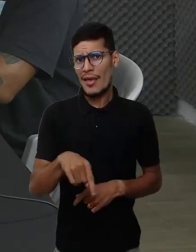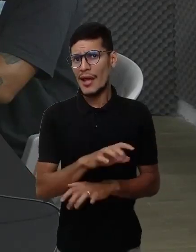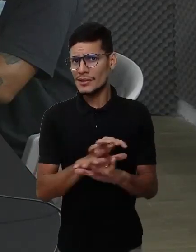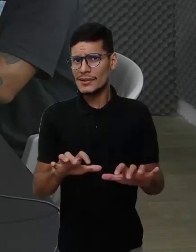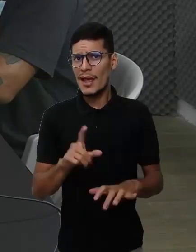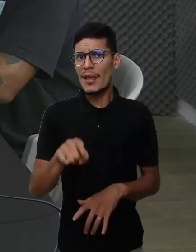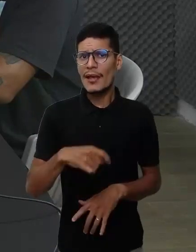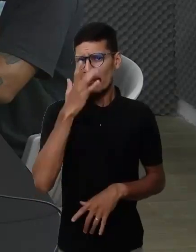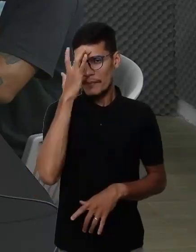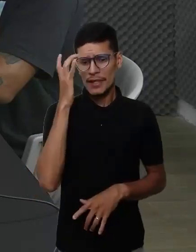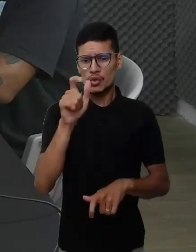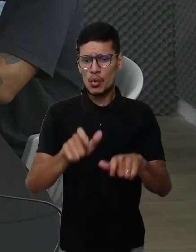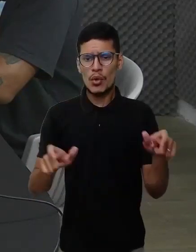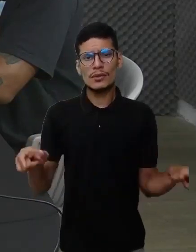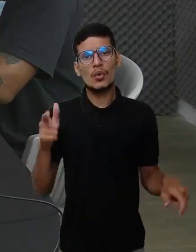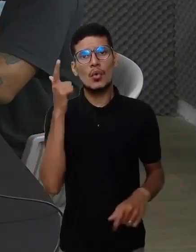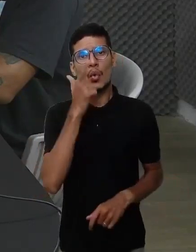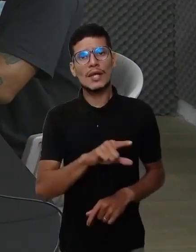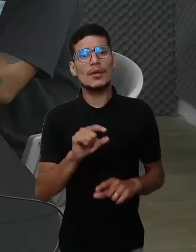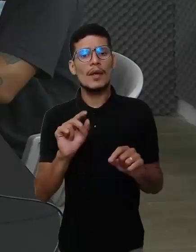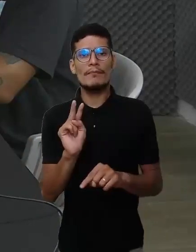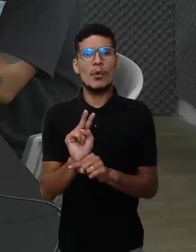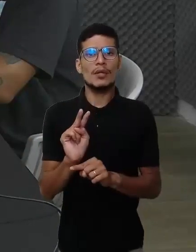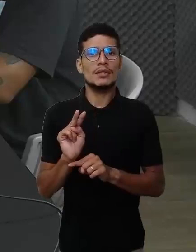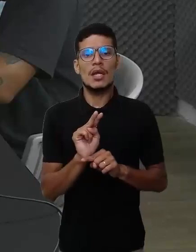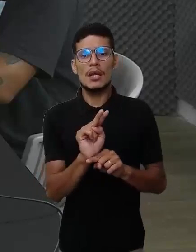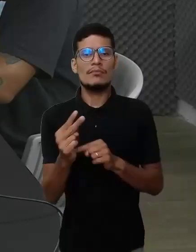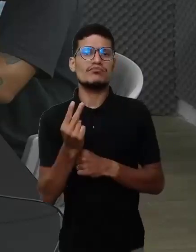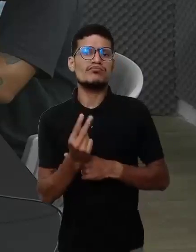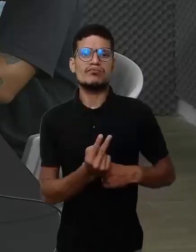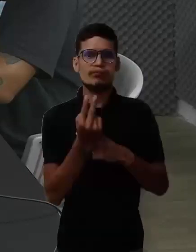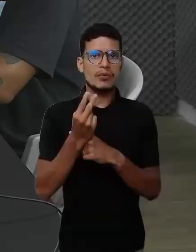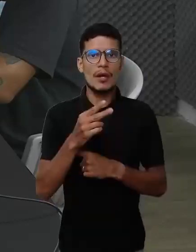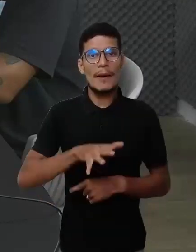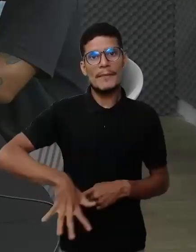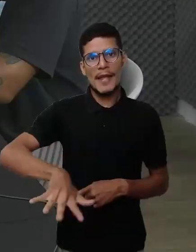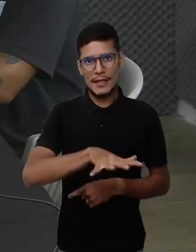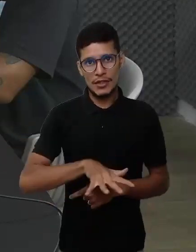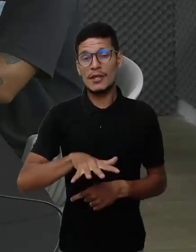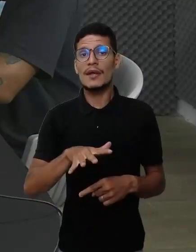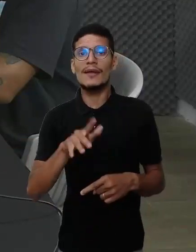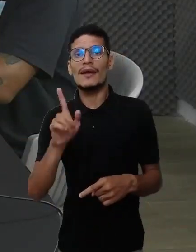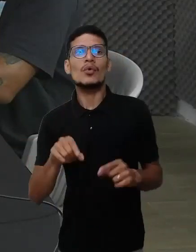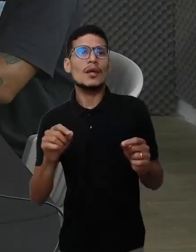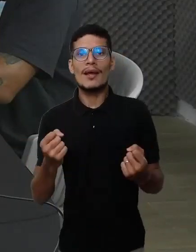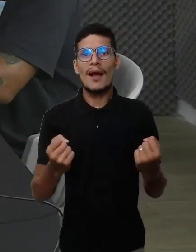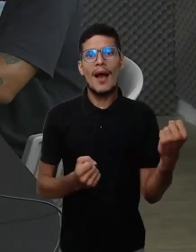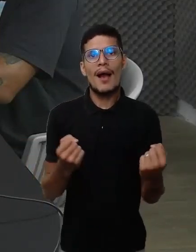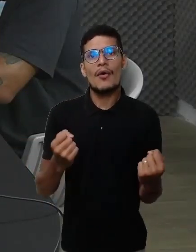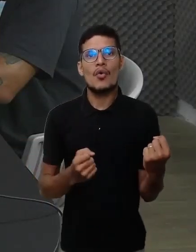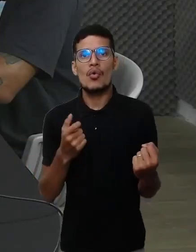pessoas que conseguem se proteger, entre muitas aspas, do ambiente. Aí são carros blindados,